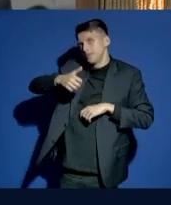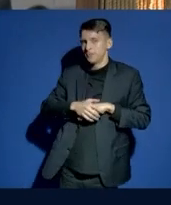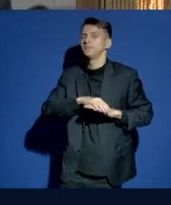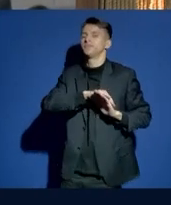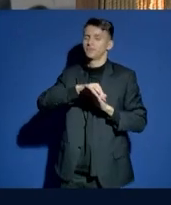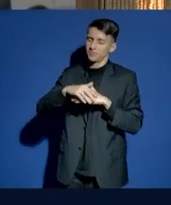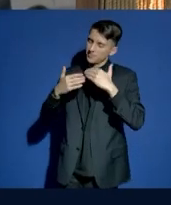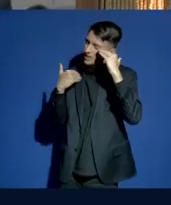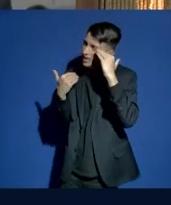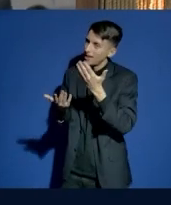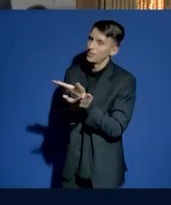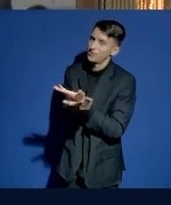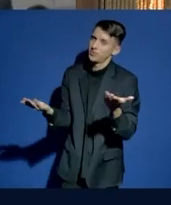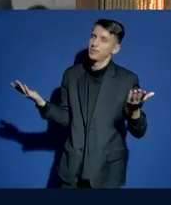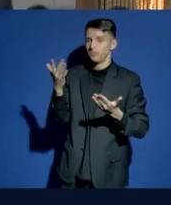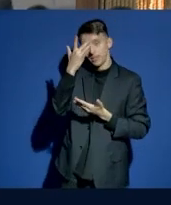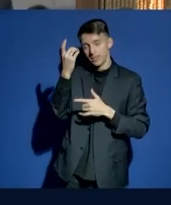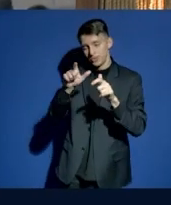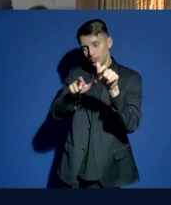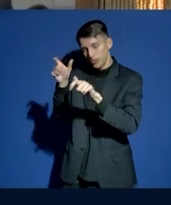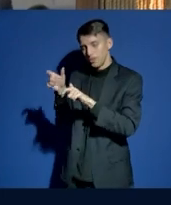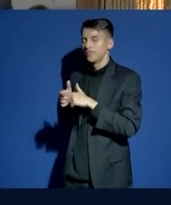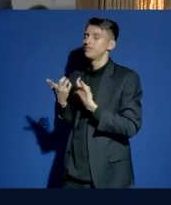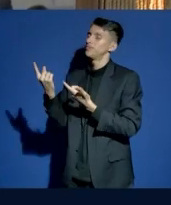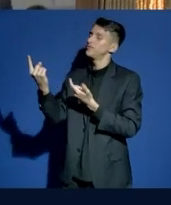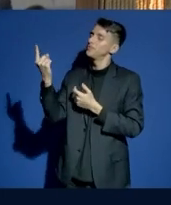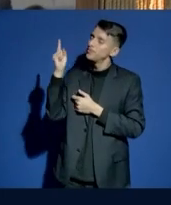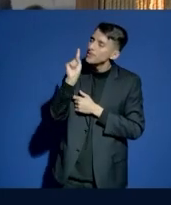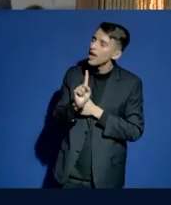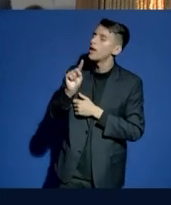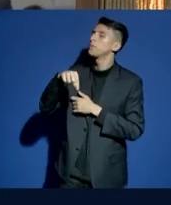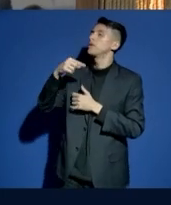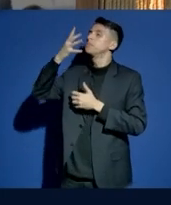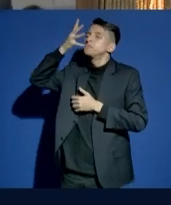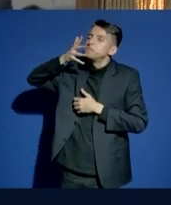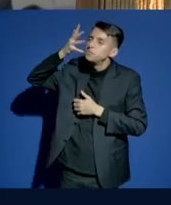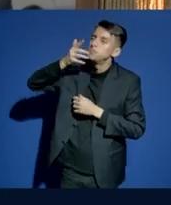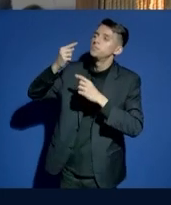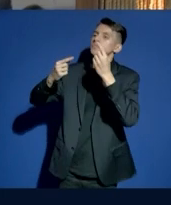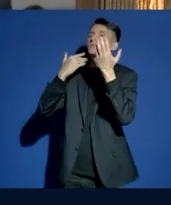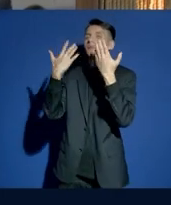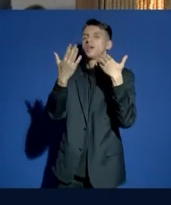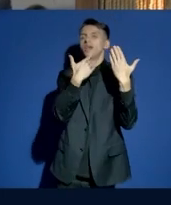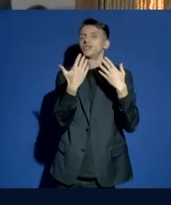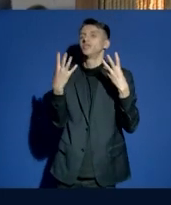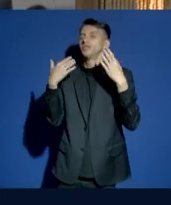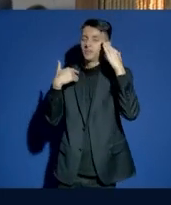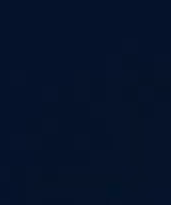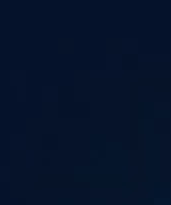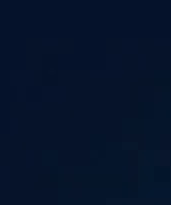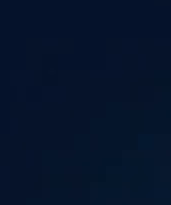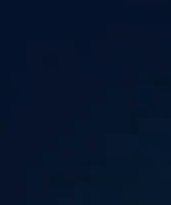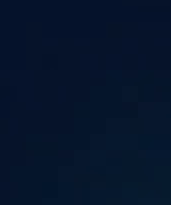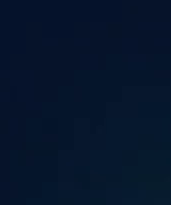Ricardo, Miron, Tomazoni, obrigado pelas ideias, pelo debate, e obrigado a todos.